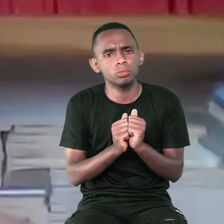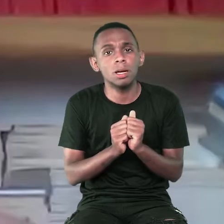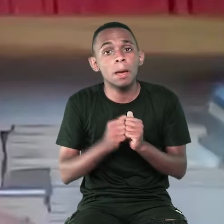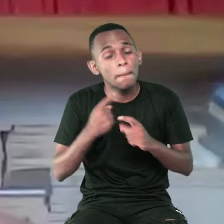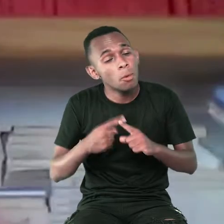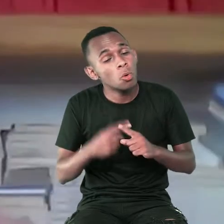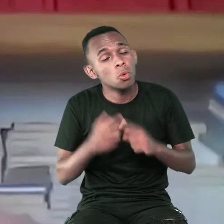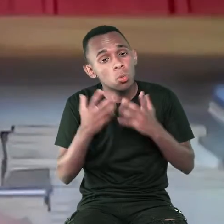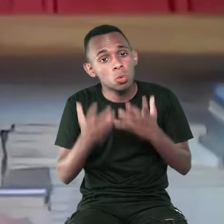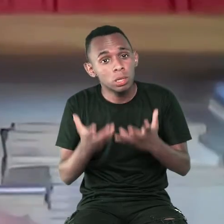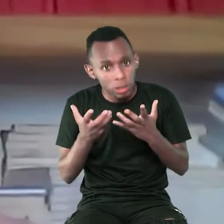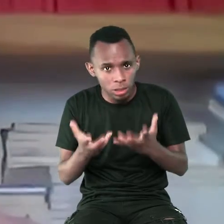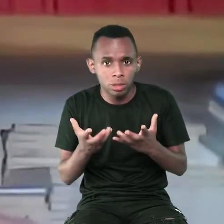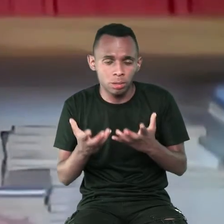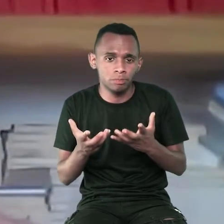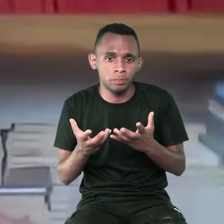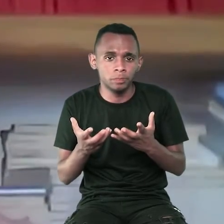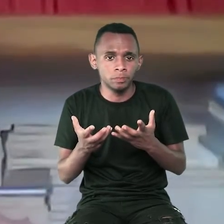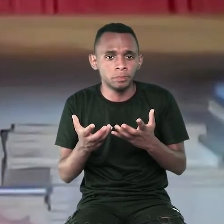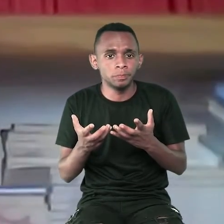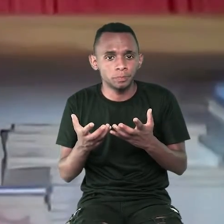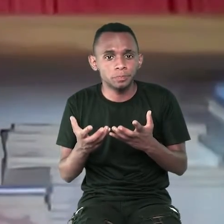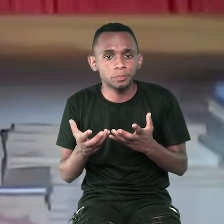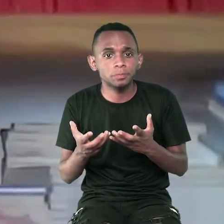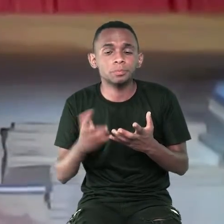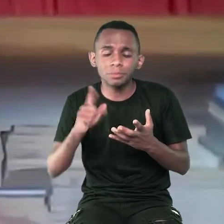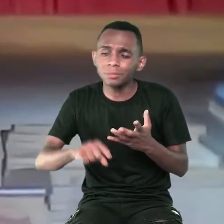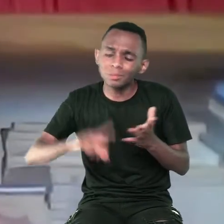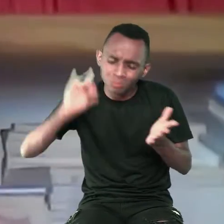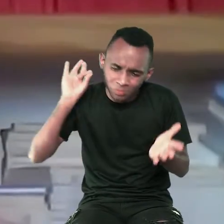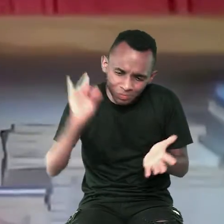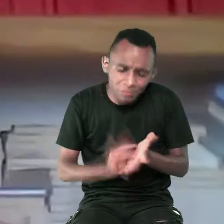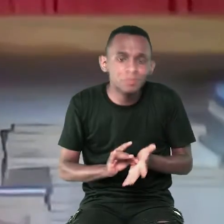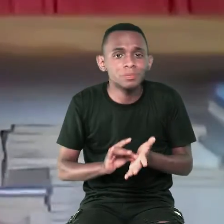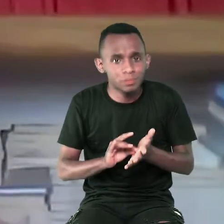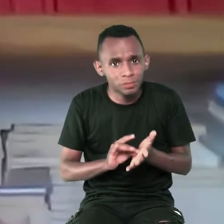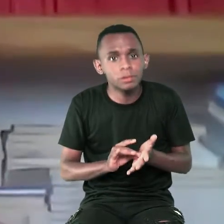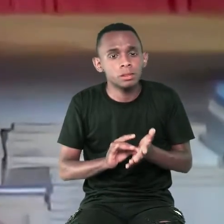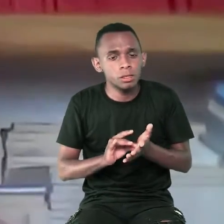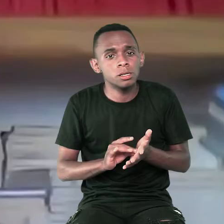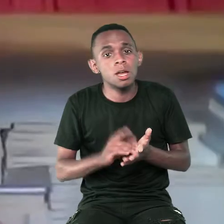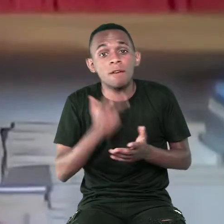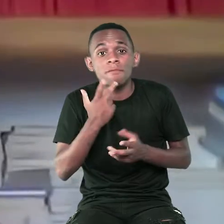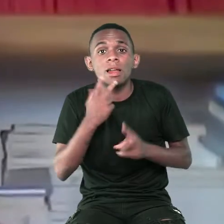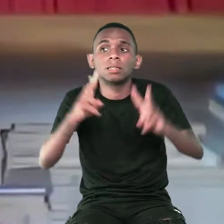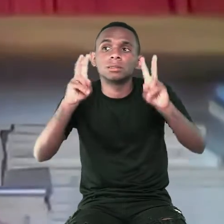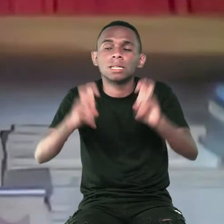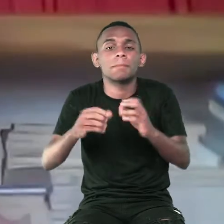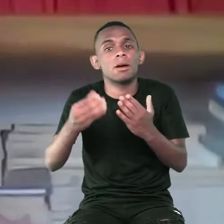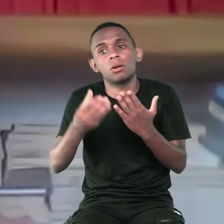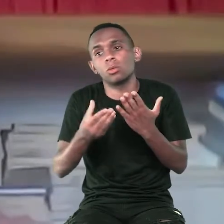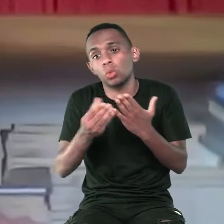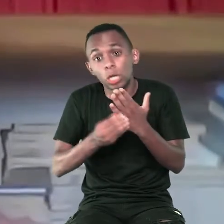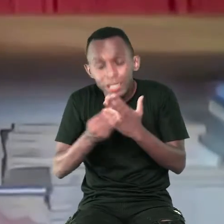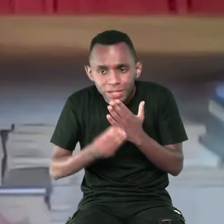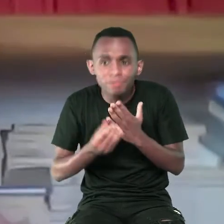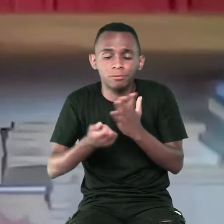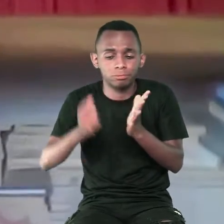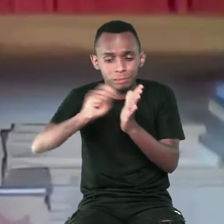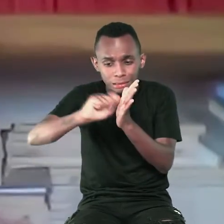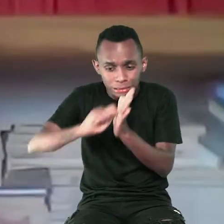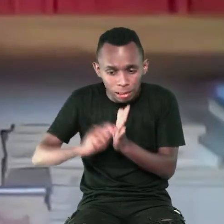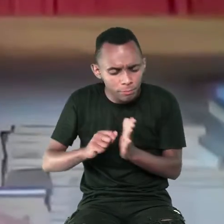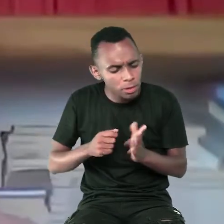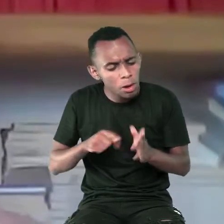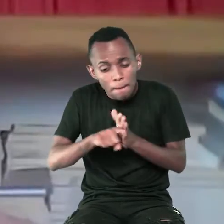eu queria que isso fosse a tônica mesmo. Eu queria que, quando falassem do livro, quando escrevessem o livro, procurassem